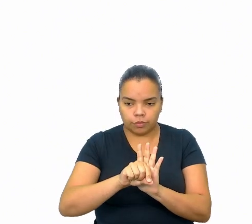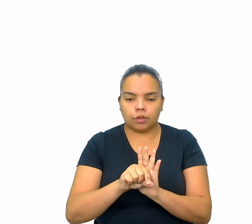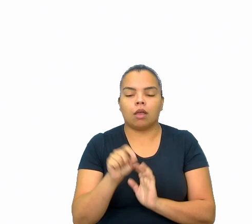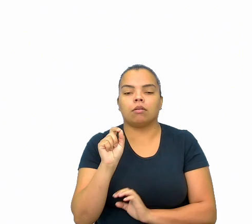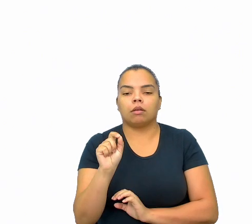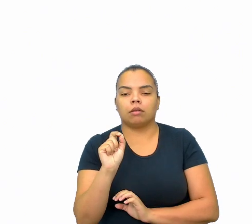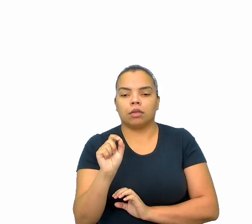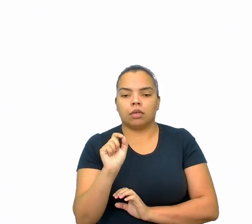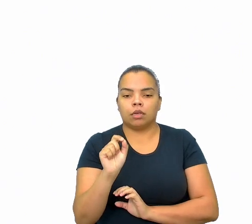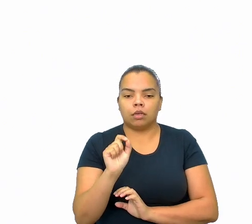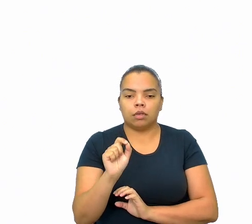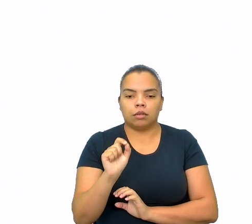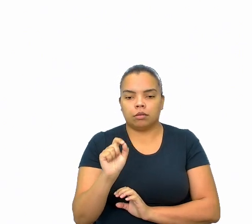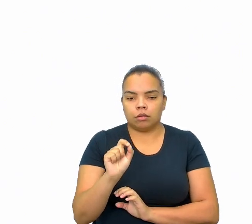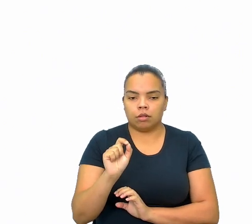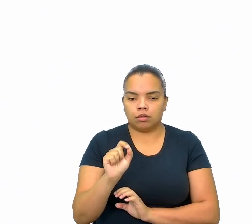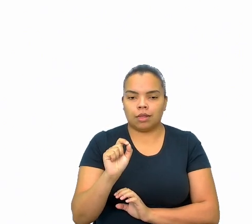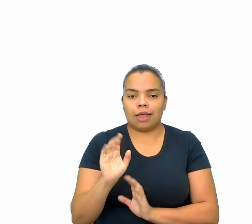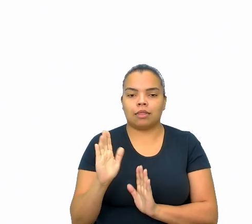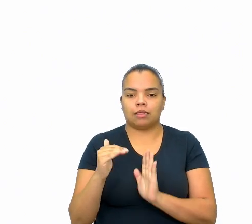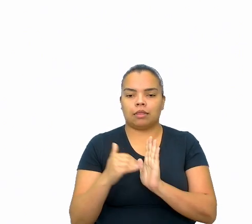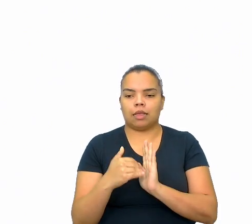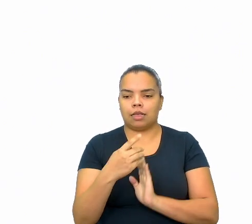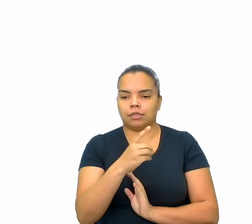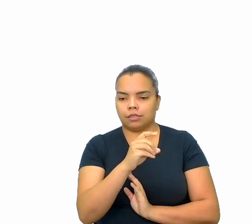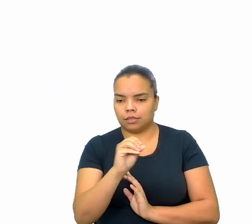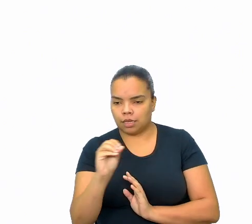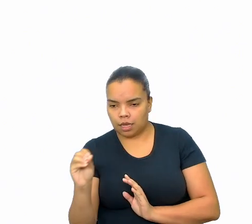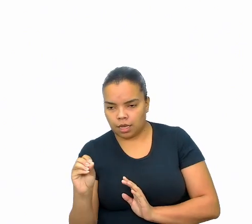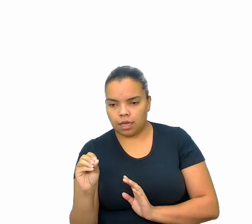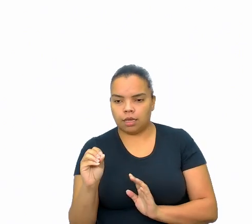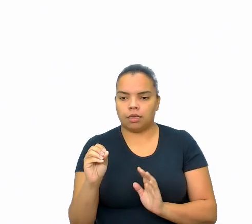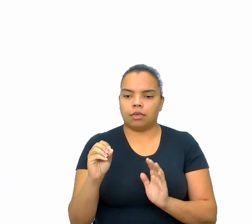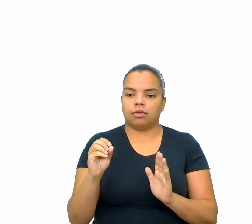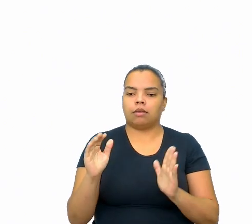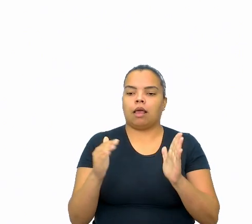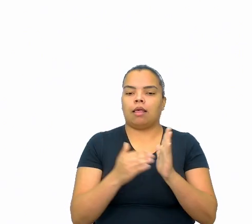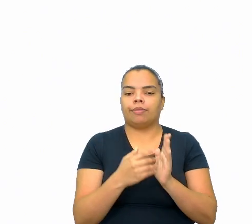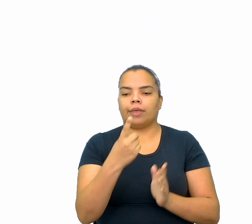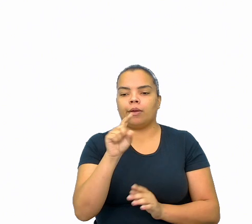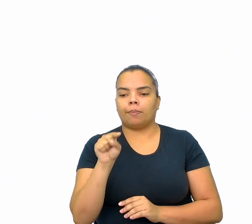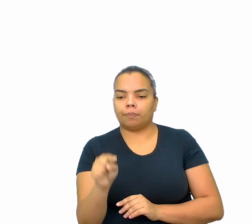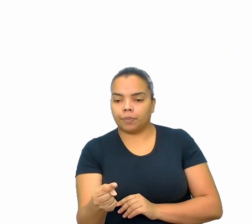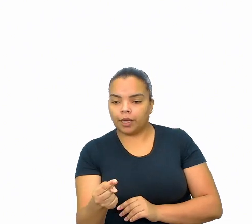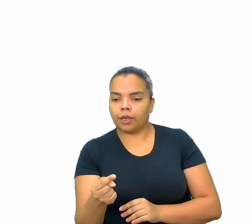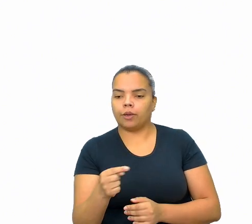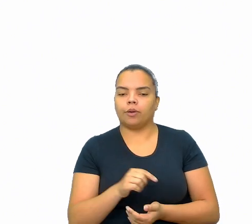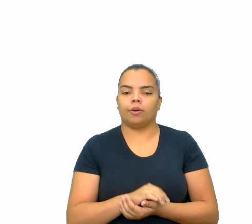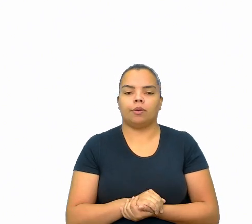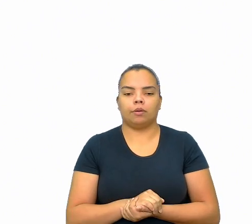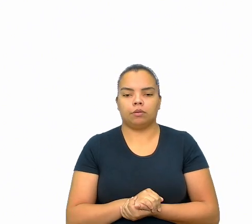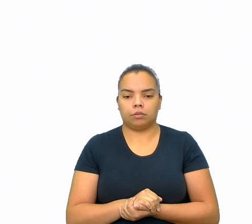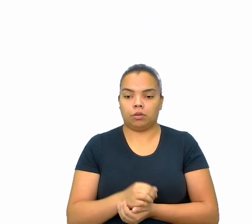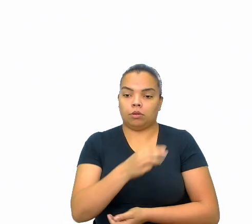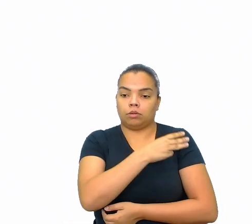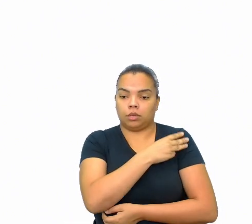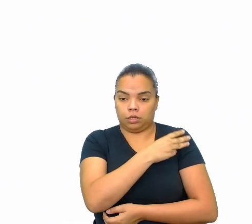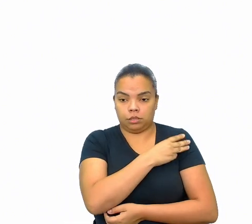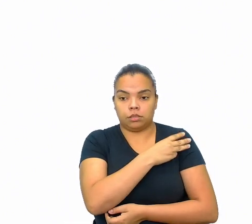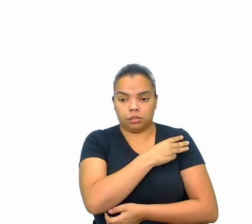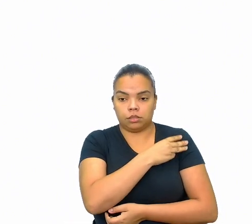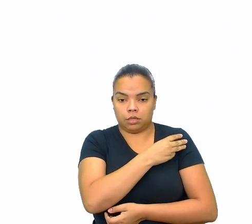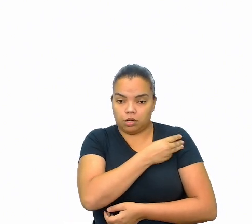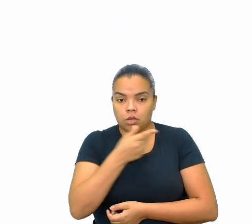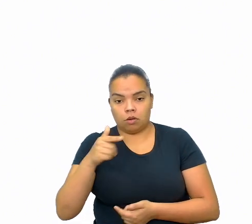convencionalmente até 100, até 1000, no terceiro ano que eles consigam escrever